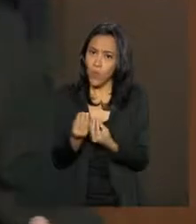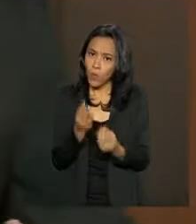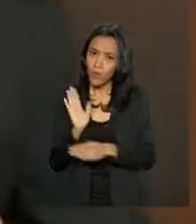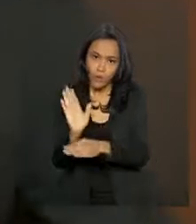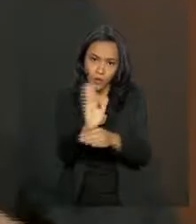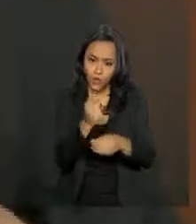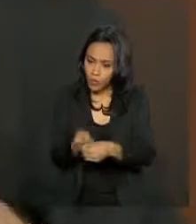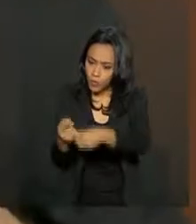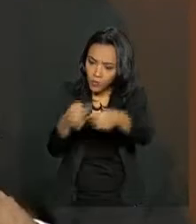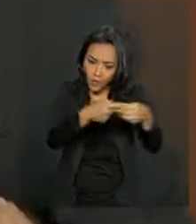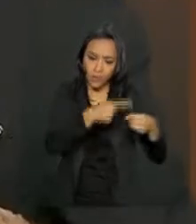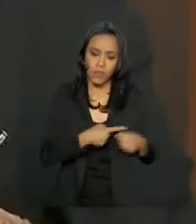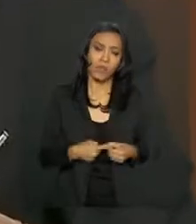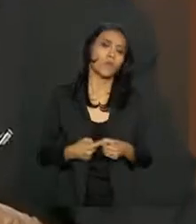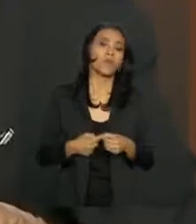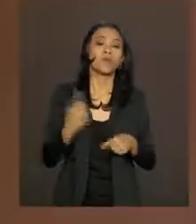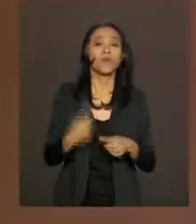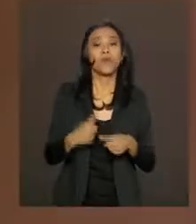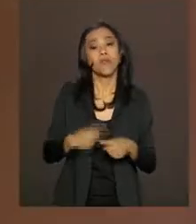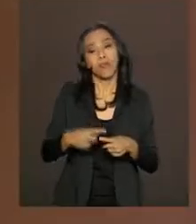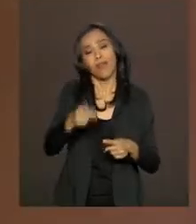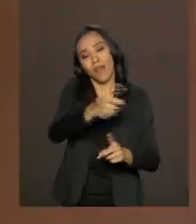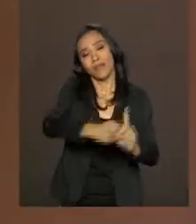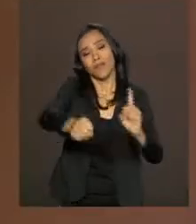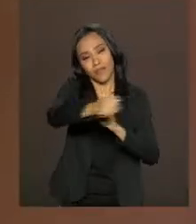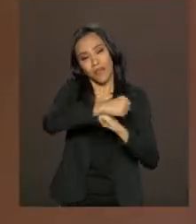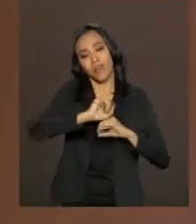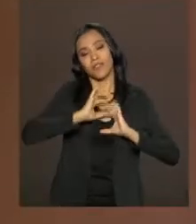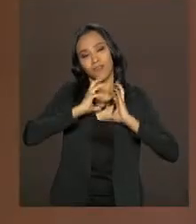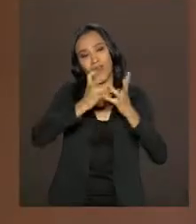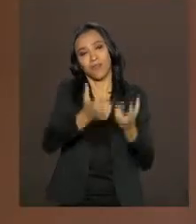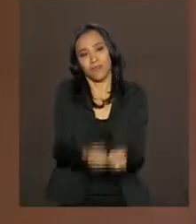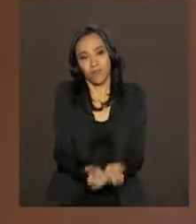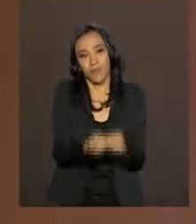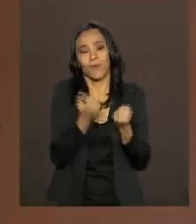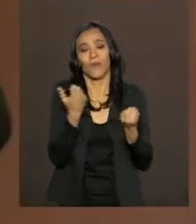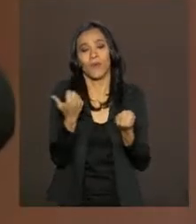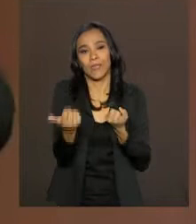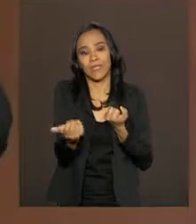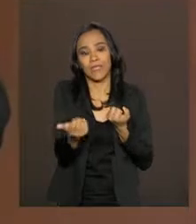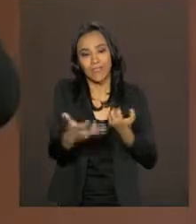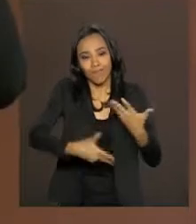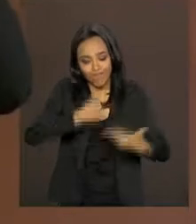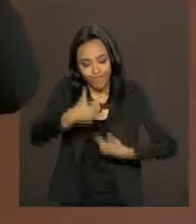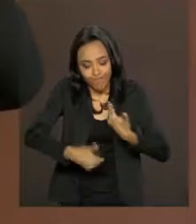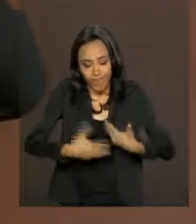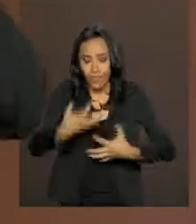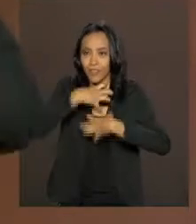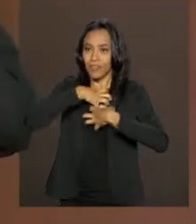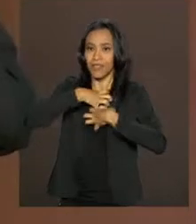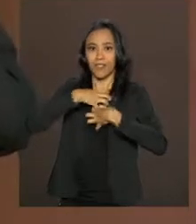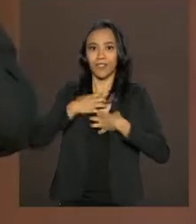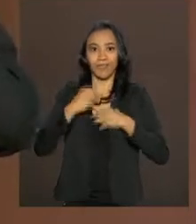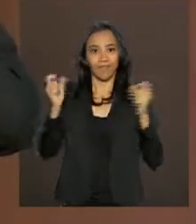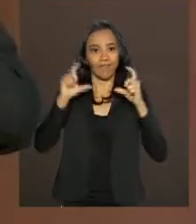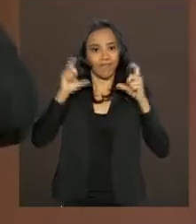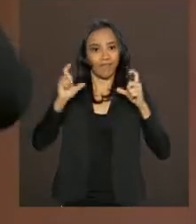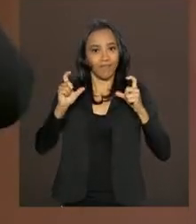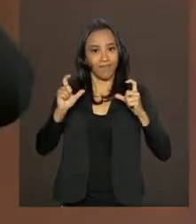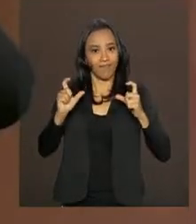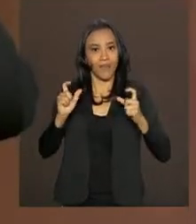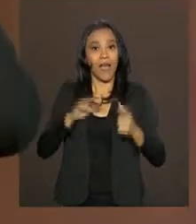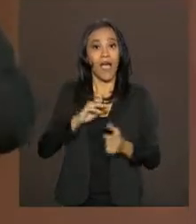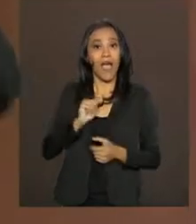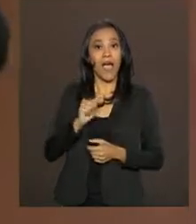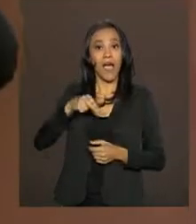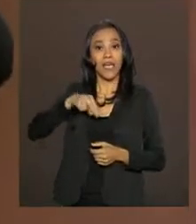especialmente pelo acolhimento da sociedade este acolhimento da sociedade é que nos deixa animado e animado a palavra que foi de